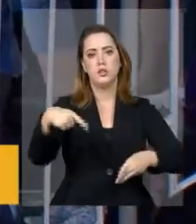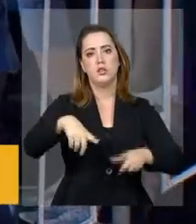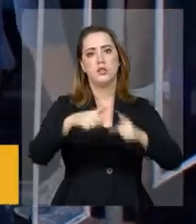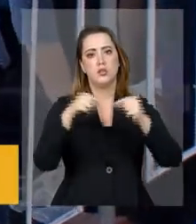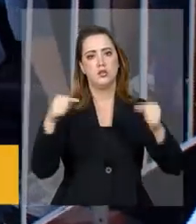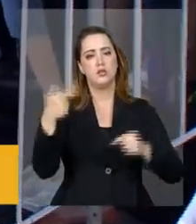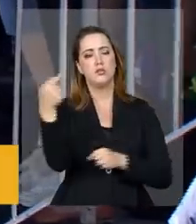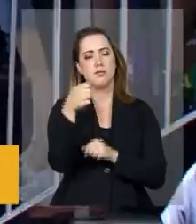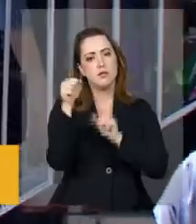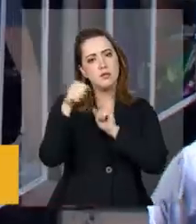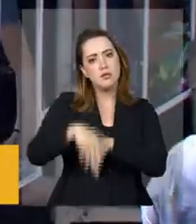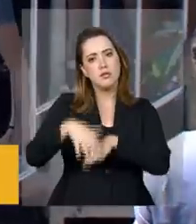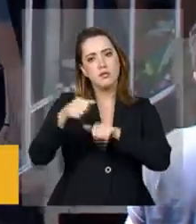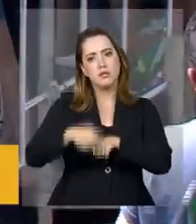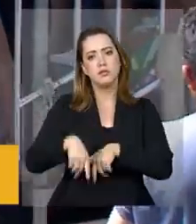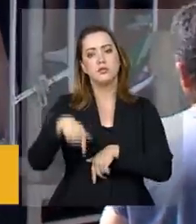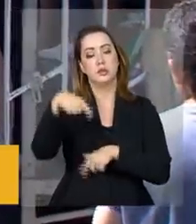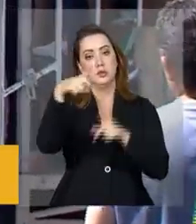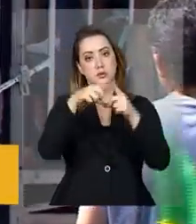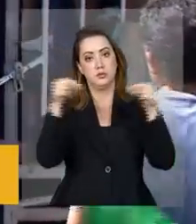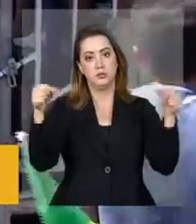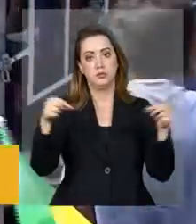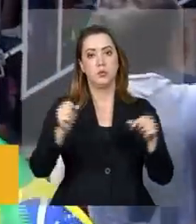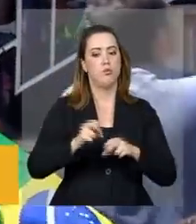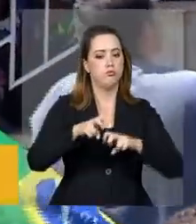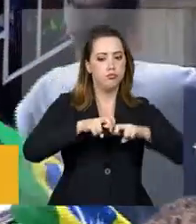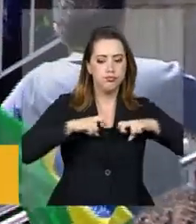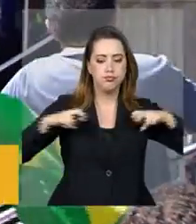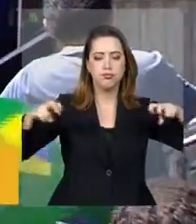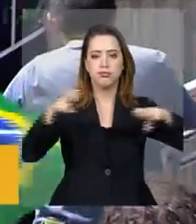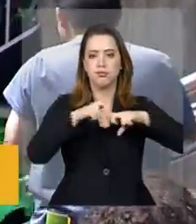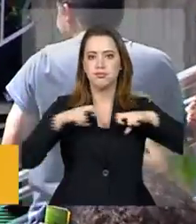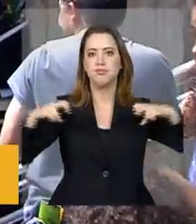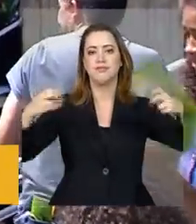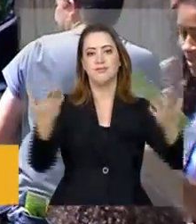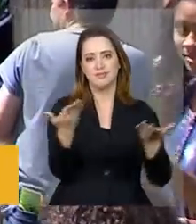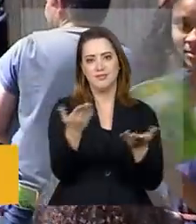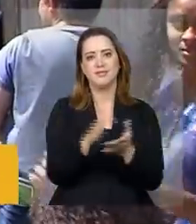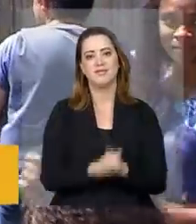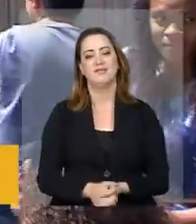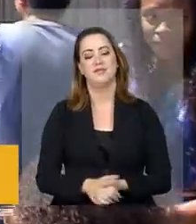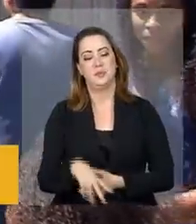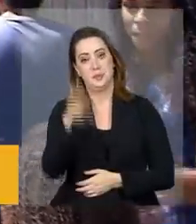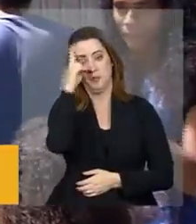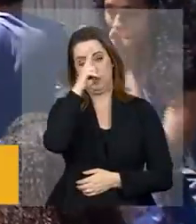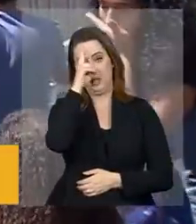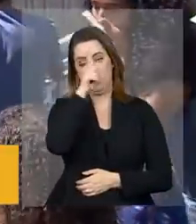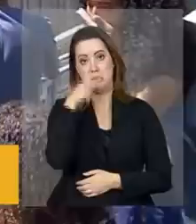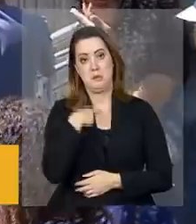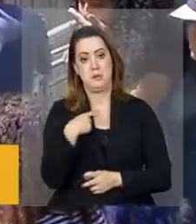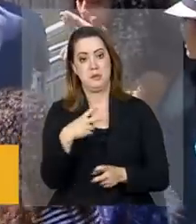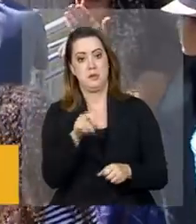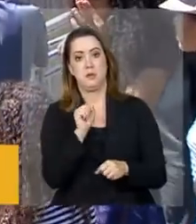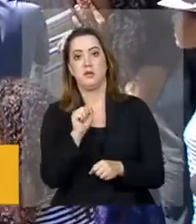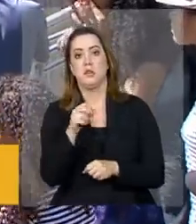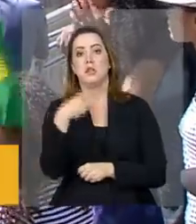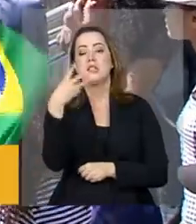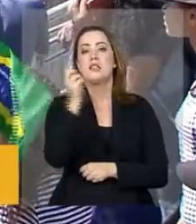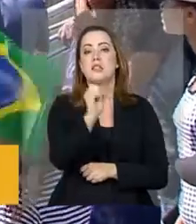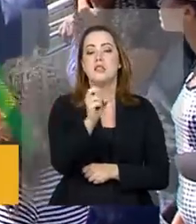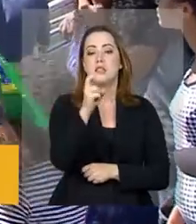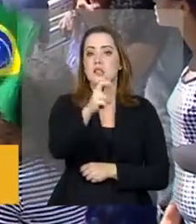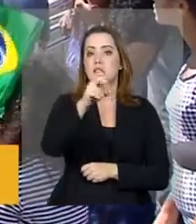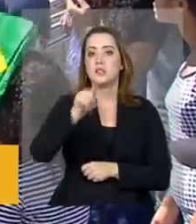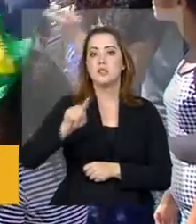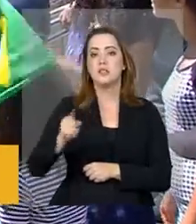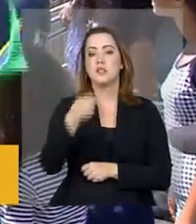de 7 de setembro em Brasília. Bancadas cheias por lá. Lembrando que a expectativa de público de 35 mil pessoas,